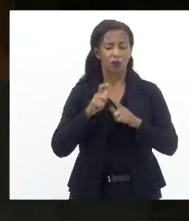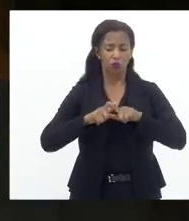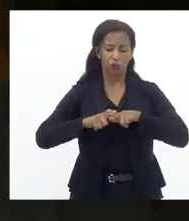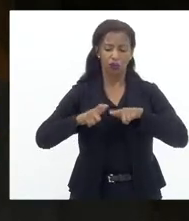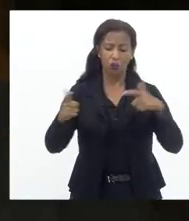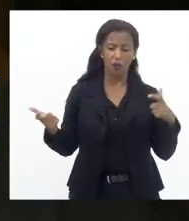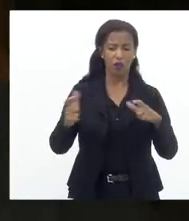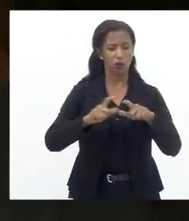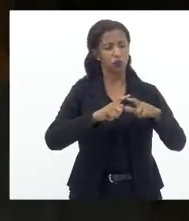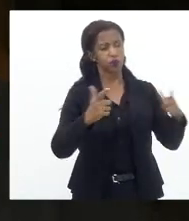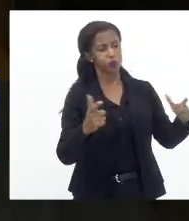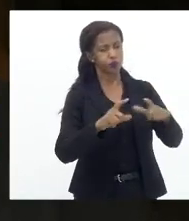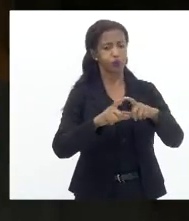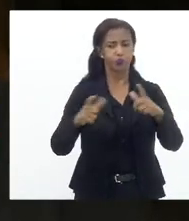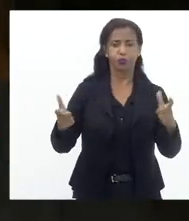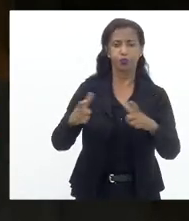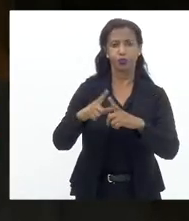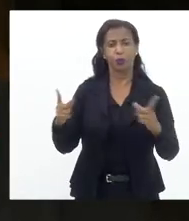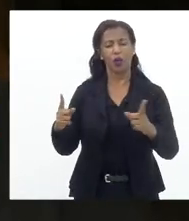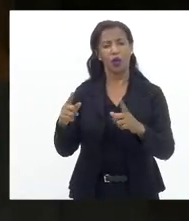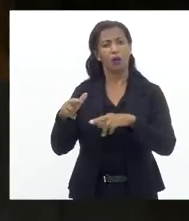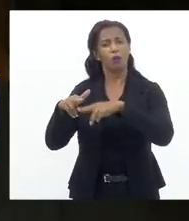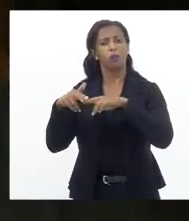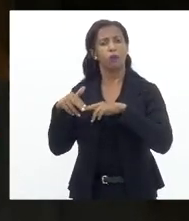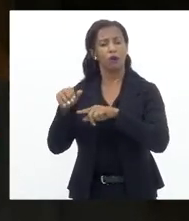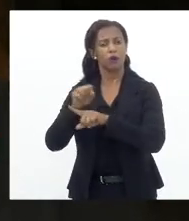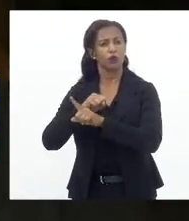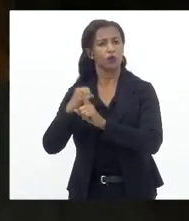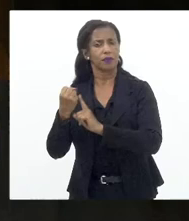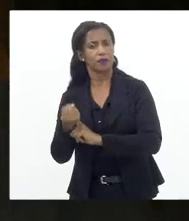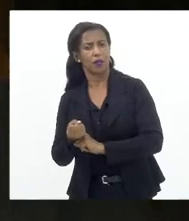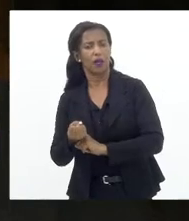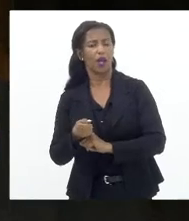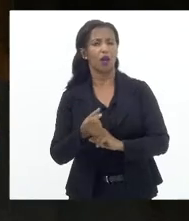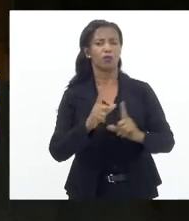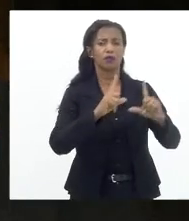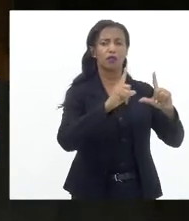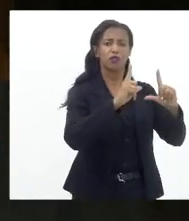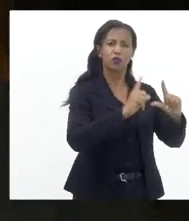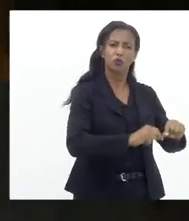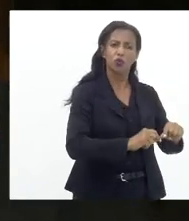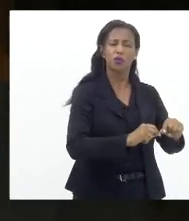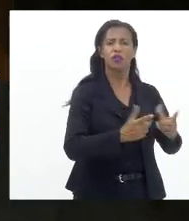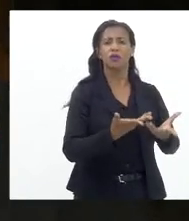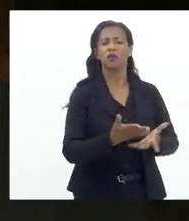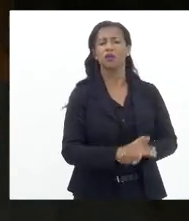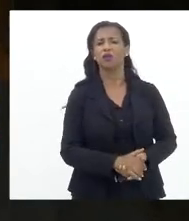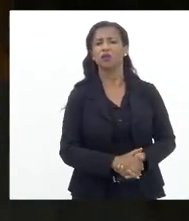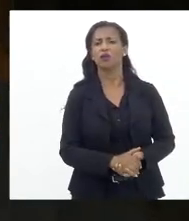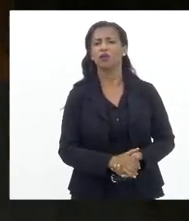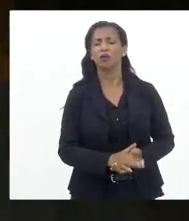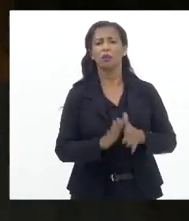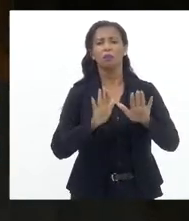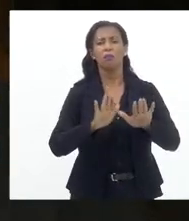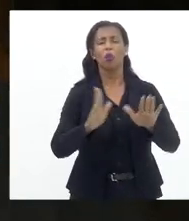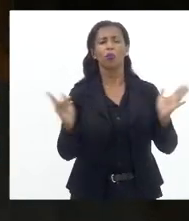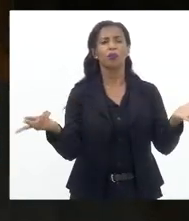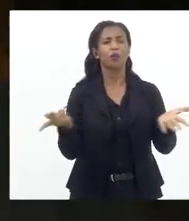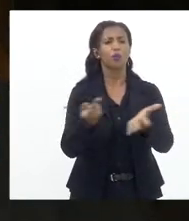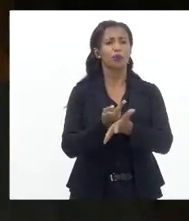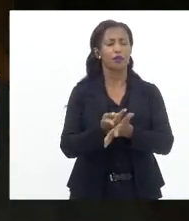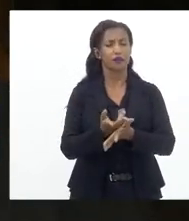ampliações Nas questões sociais Nas questões das minorias Mas o que está acontecendo